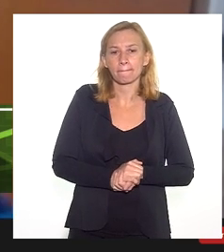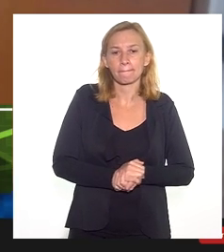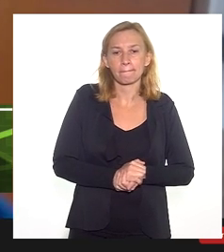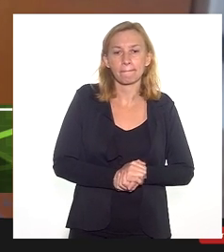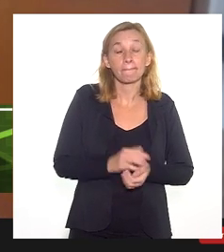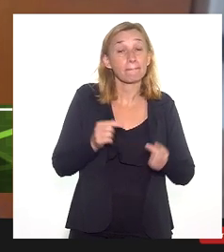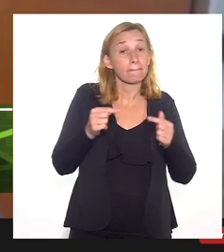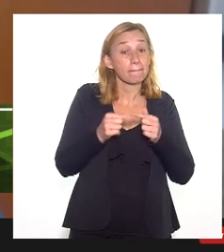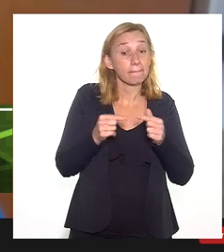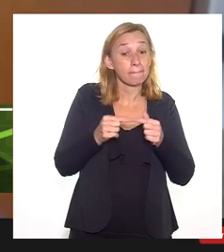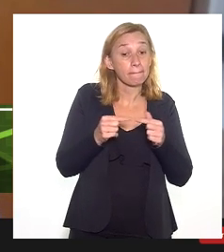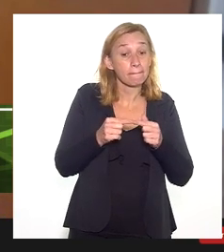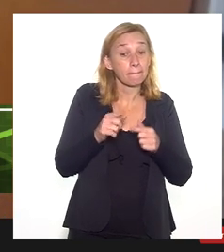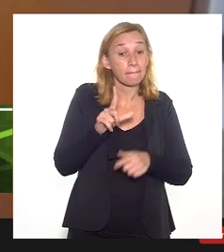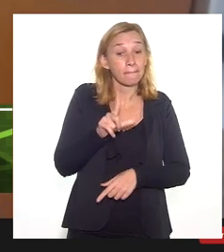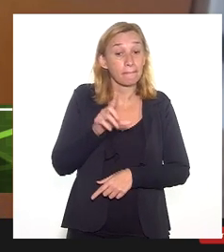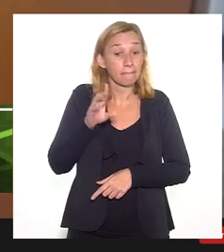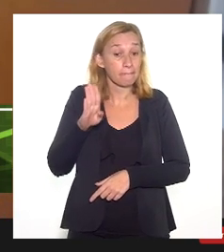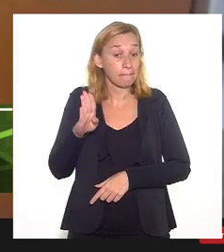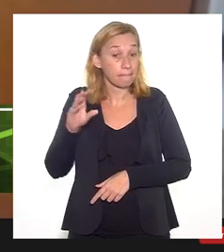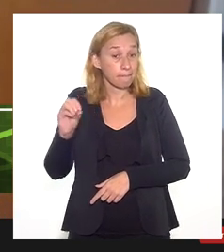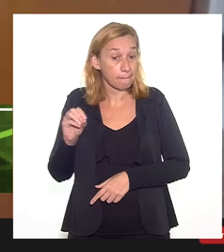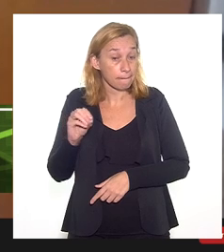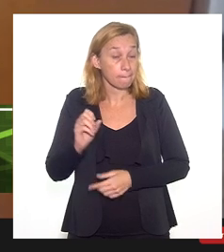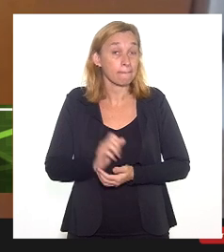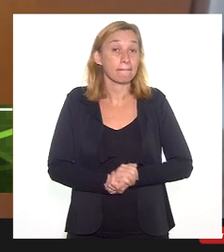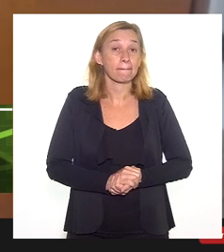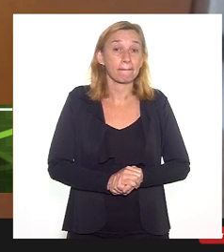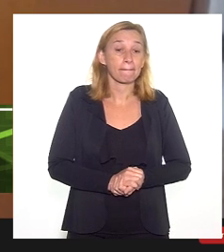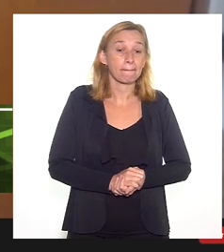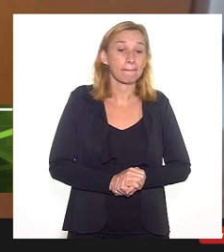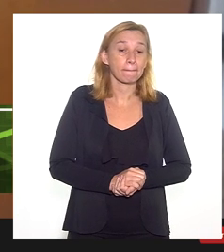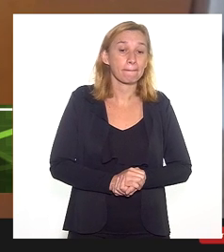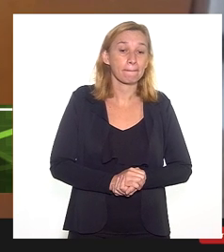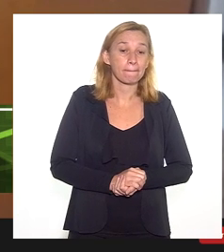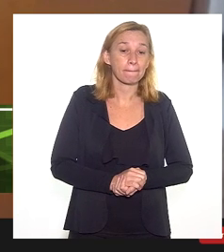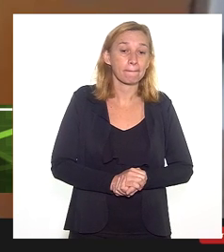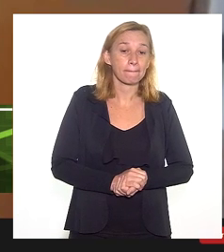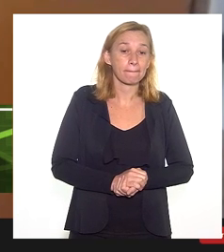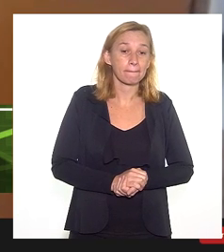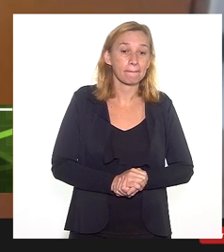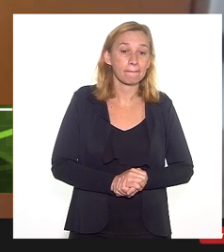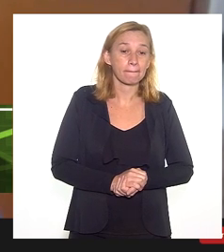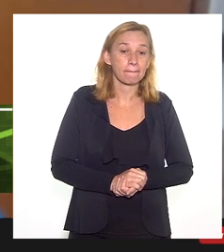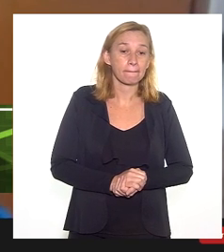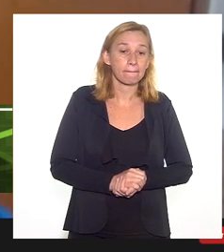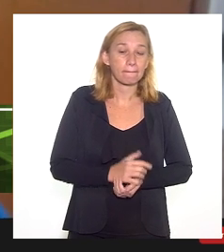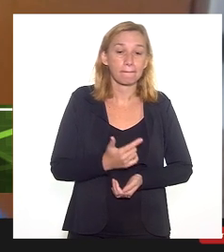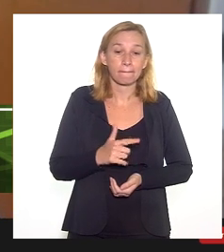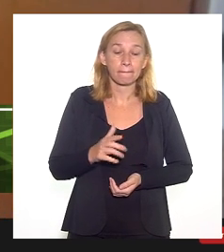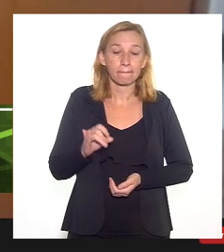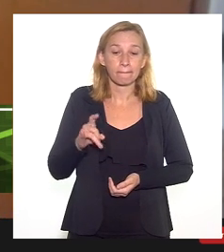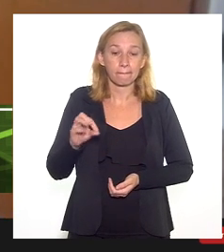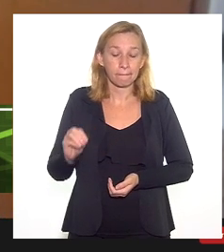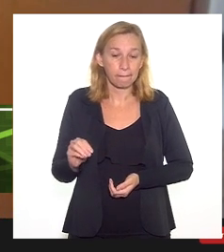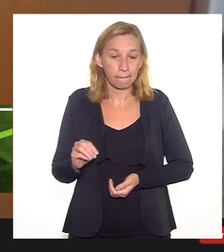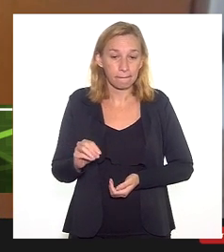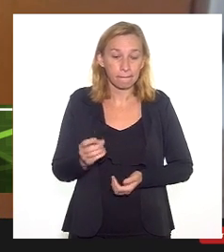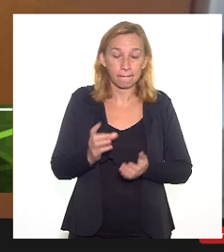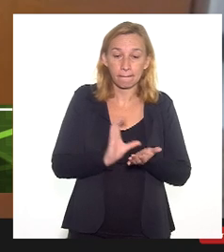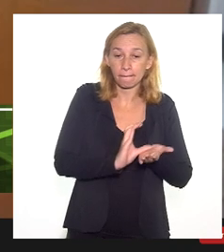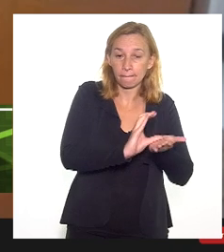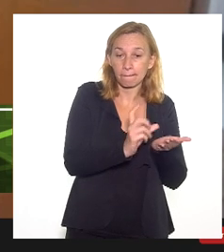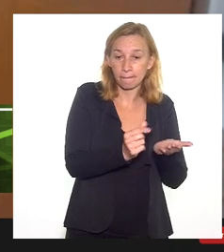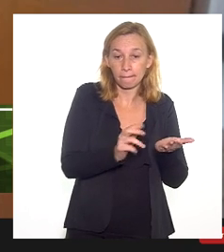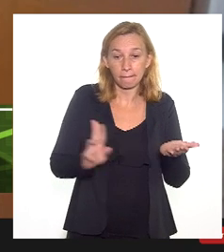De acordo com a LDO vigente, não há contingenciamentos no orçamento das